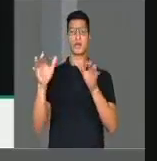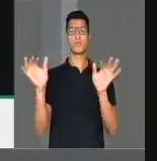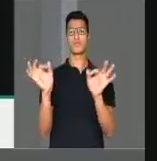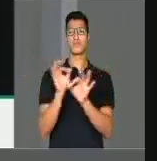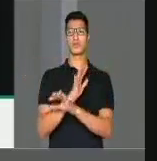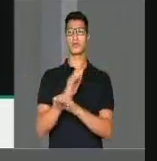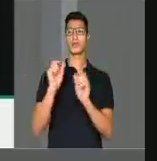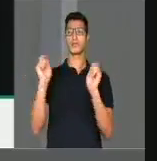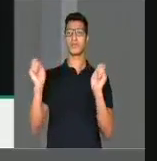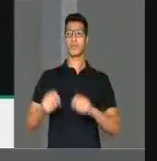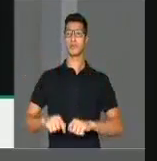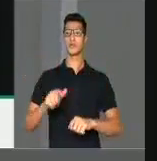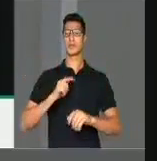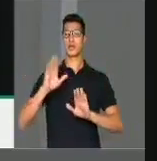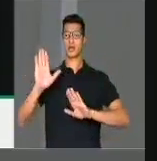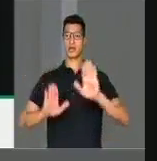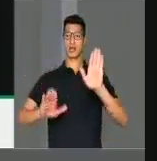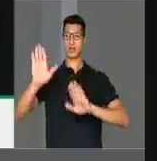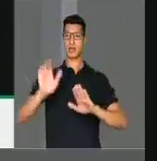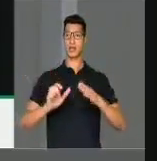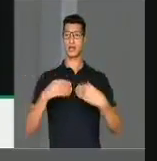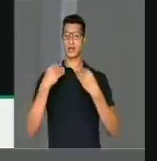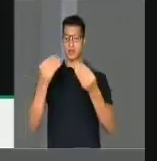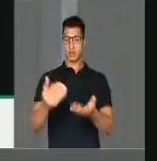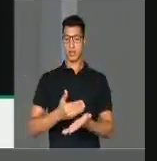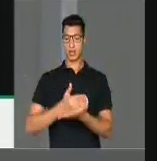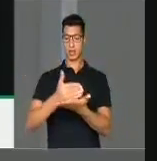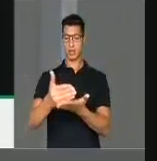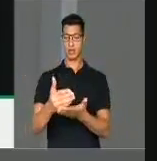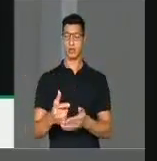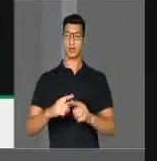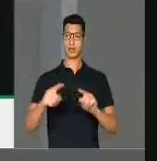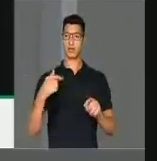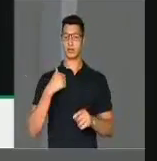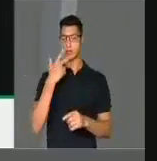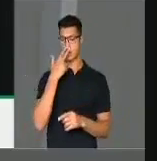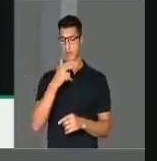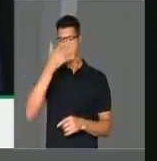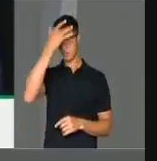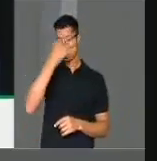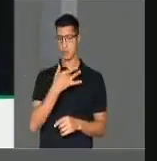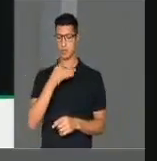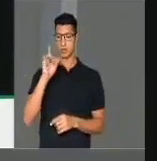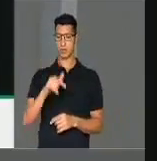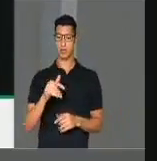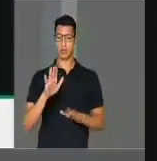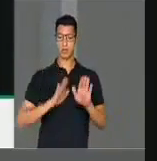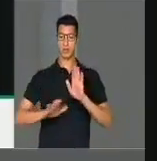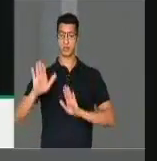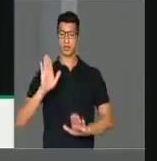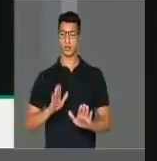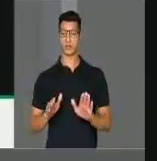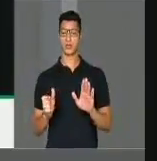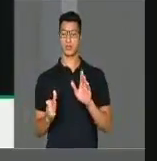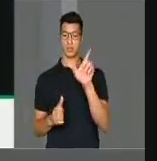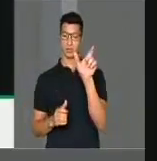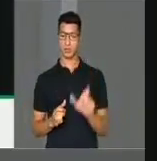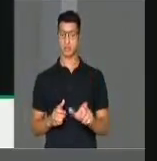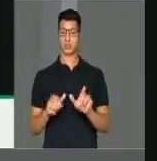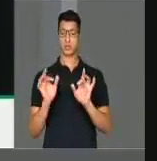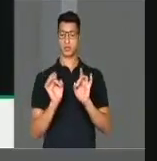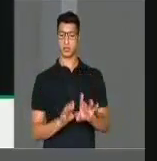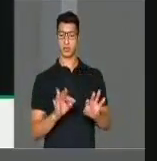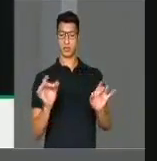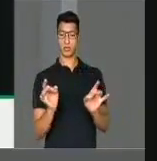Francisco, praticamente pronto. Podia até ter licitado e ter dado início de obra, mas como seu caráter é cauteloso,